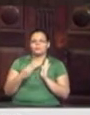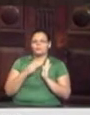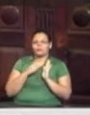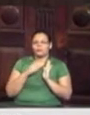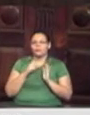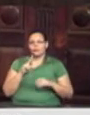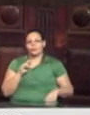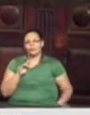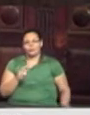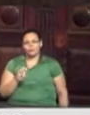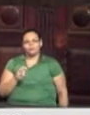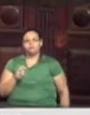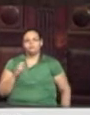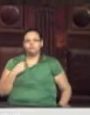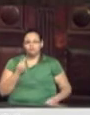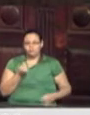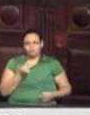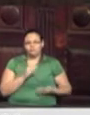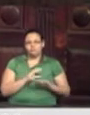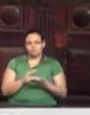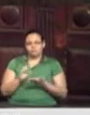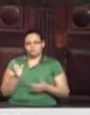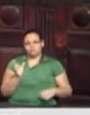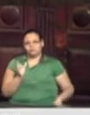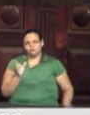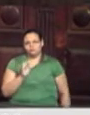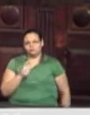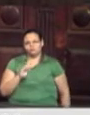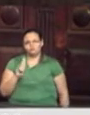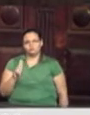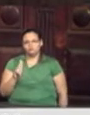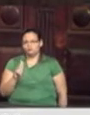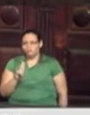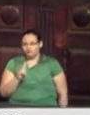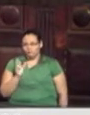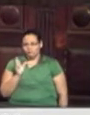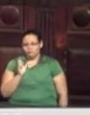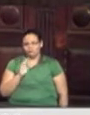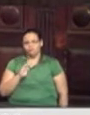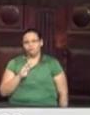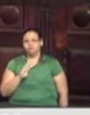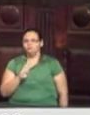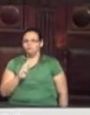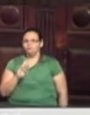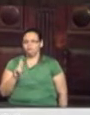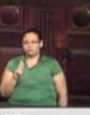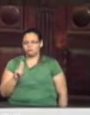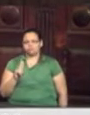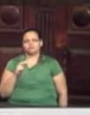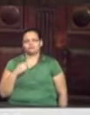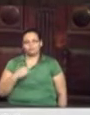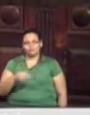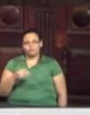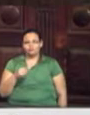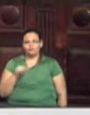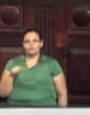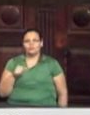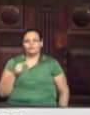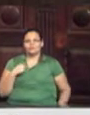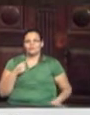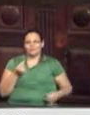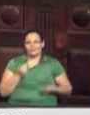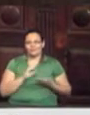no caput, os valores dos bilhetes da passagem e dos créditos armazenados serão destinados ao